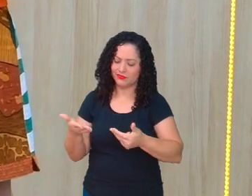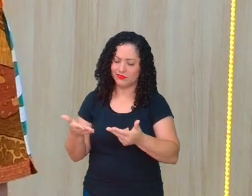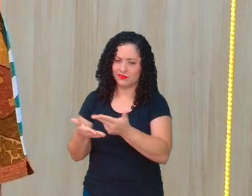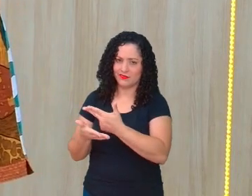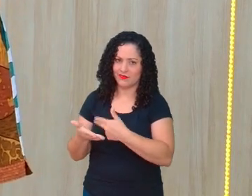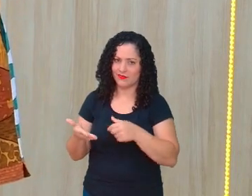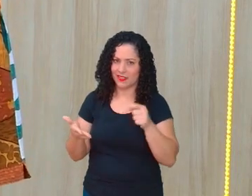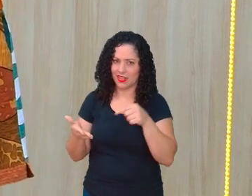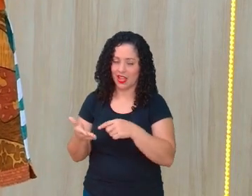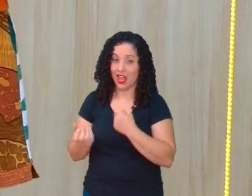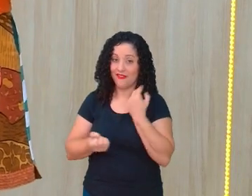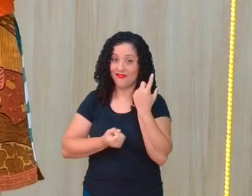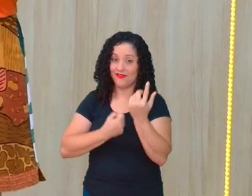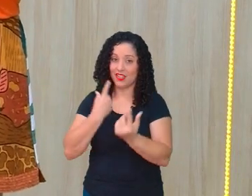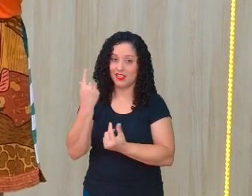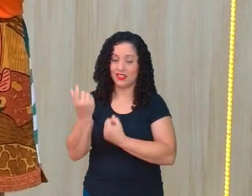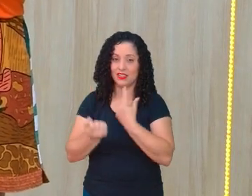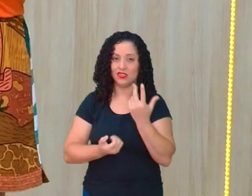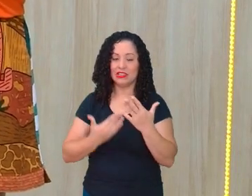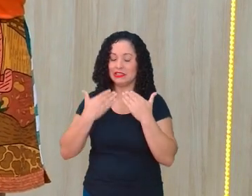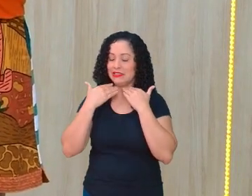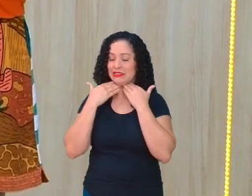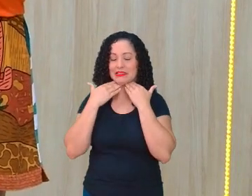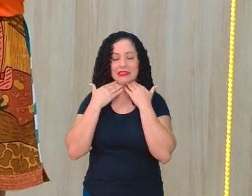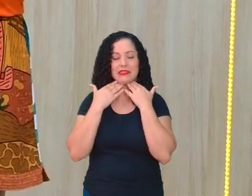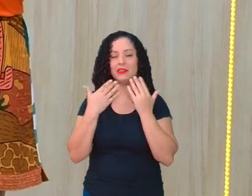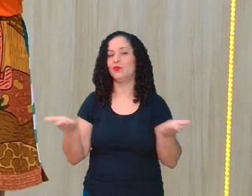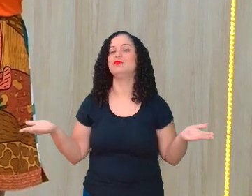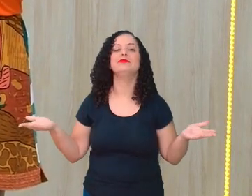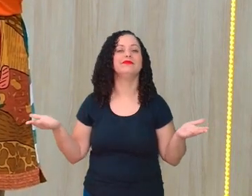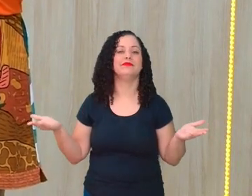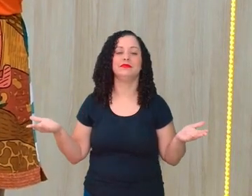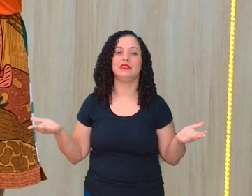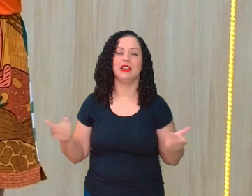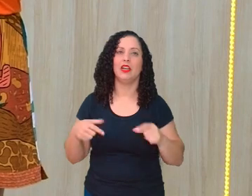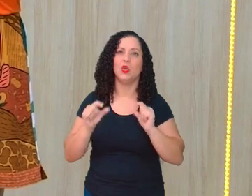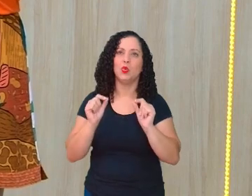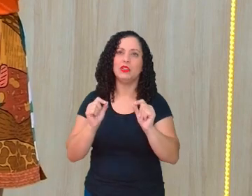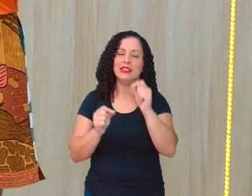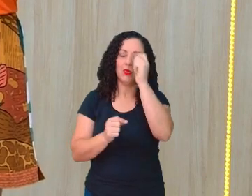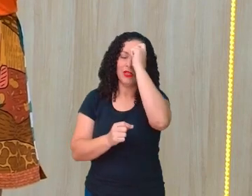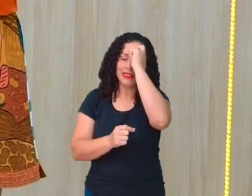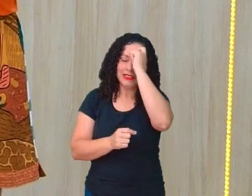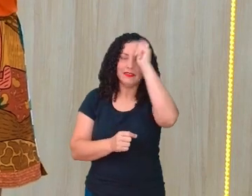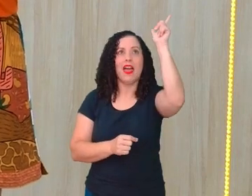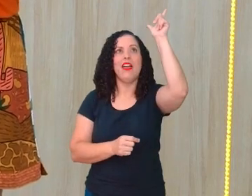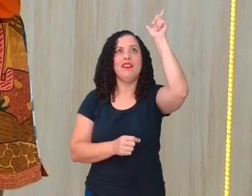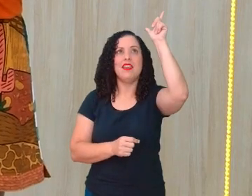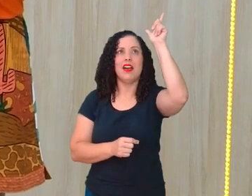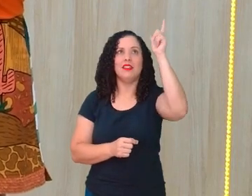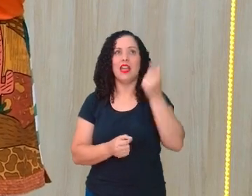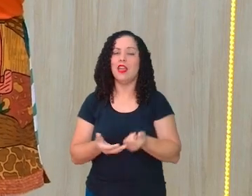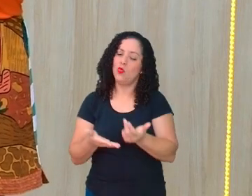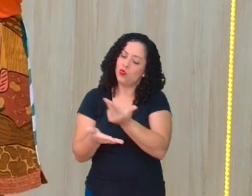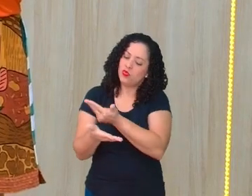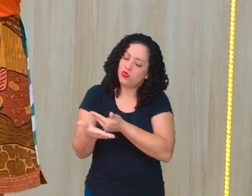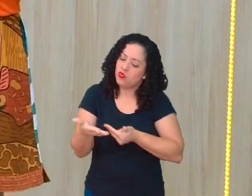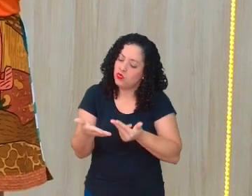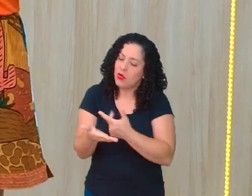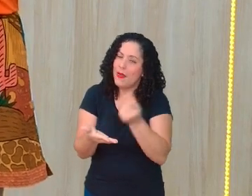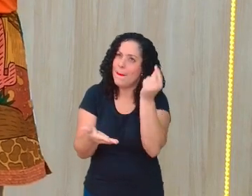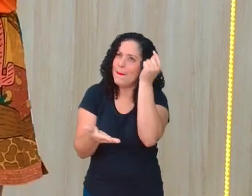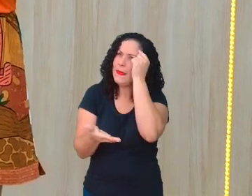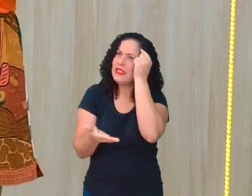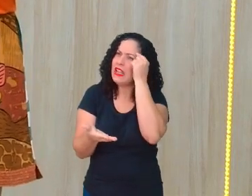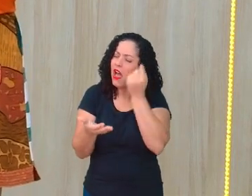desenhar, às vezes você não consegue dar a ideia exata de profundidade que você